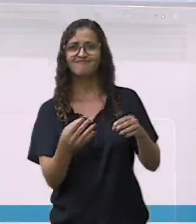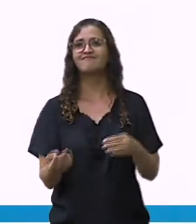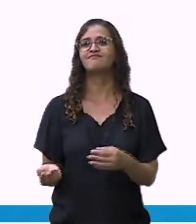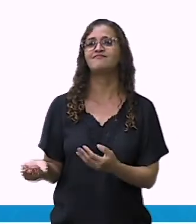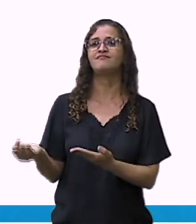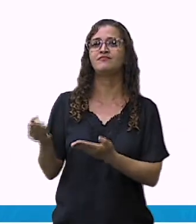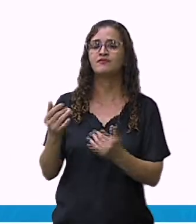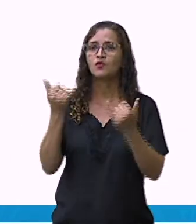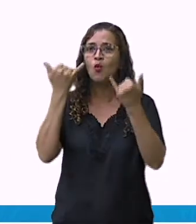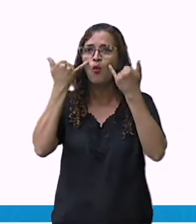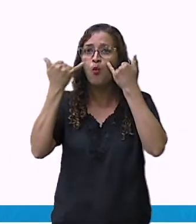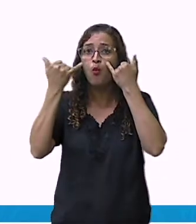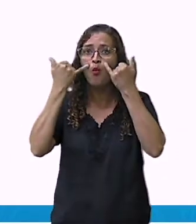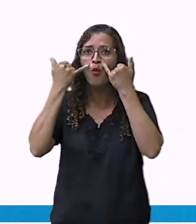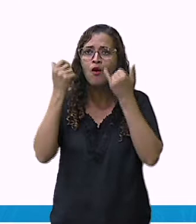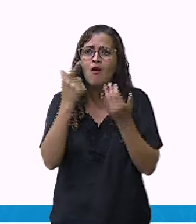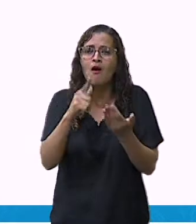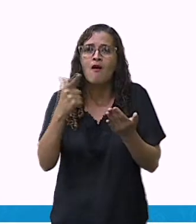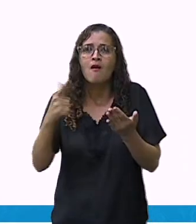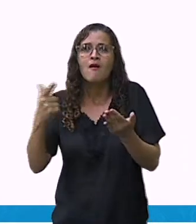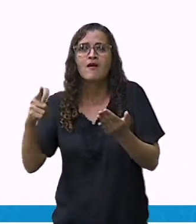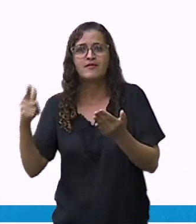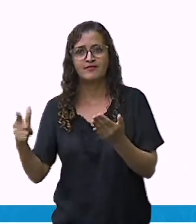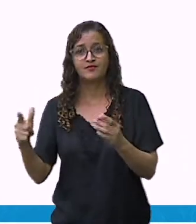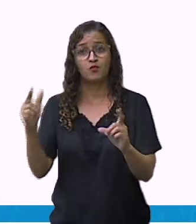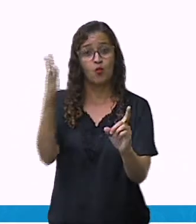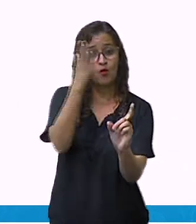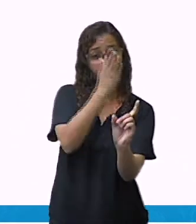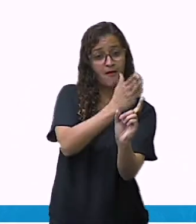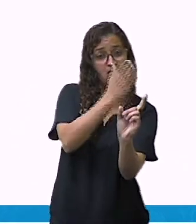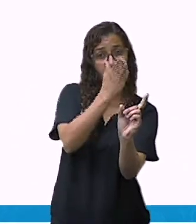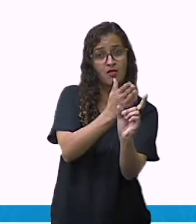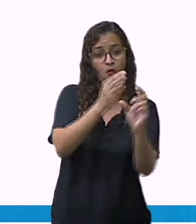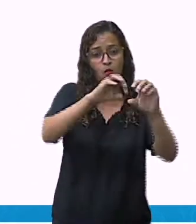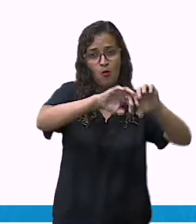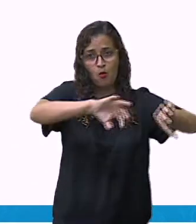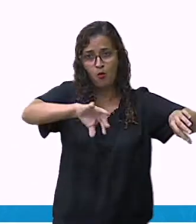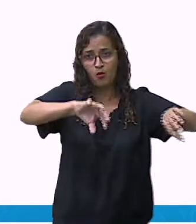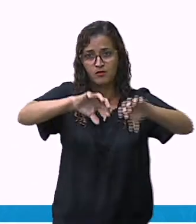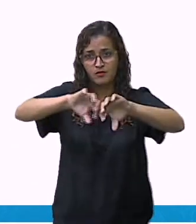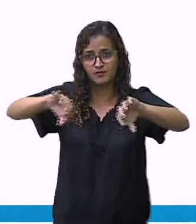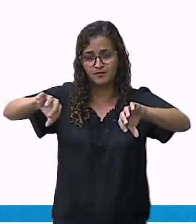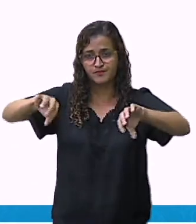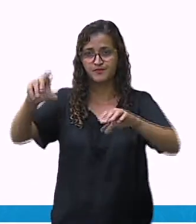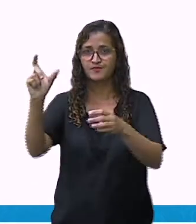Outras informações. Separação